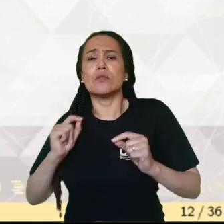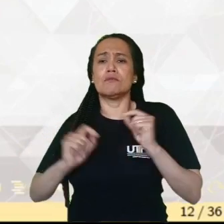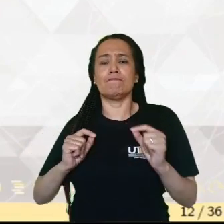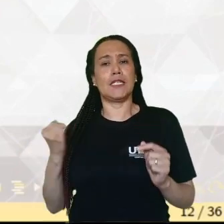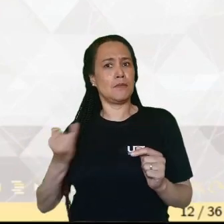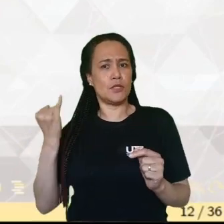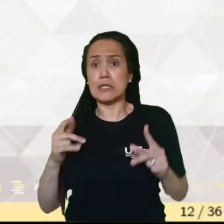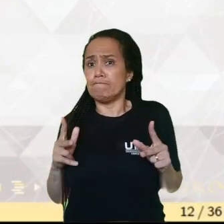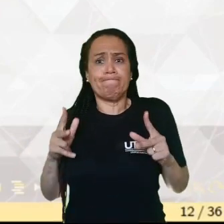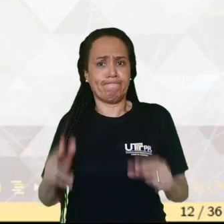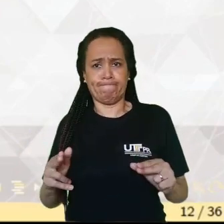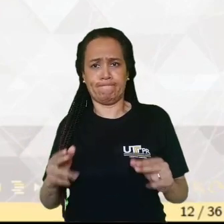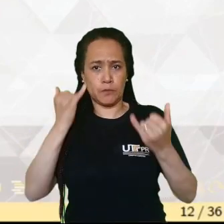são